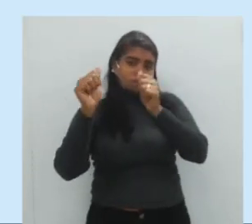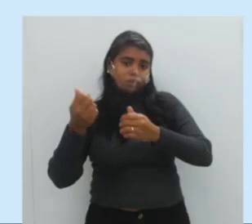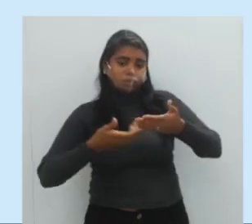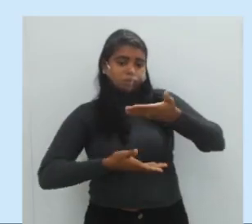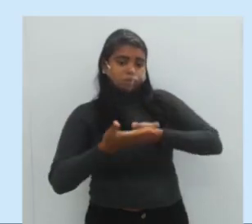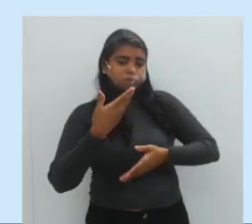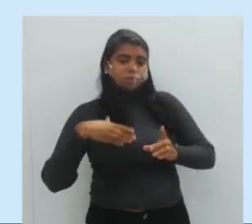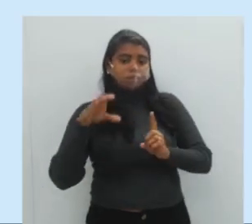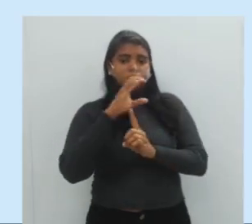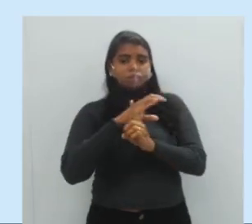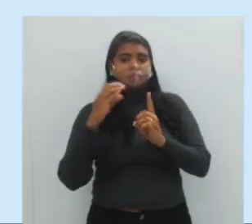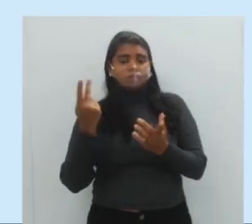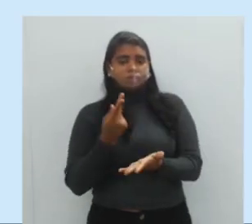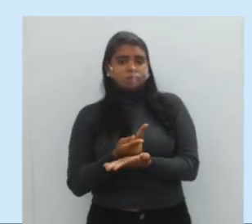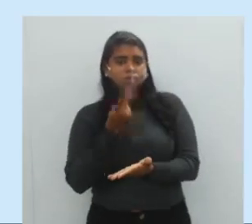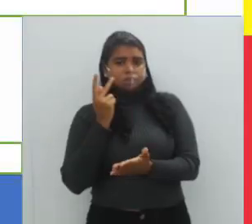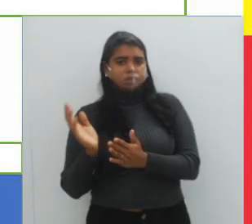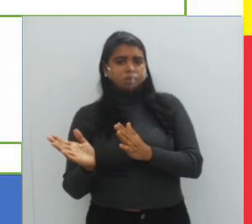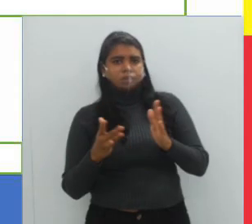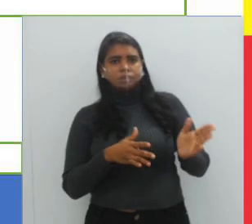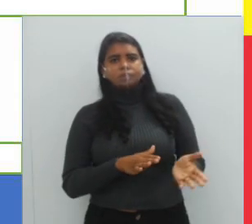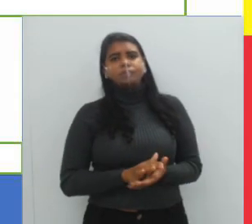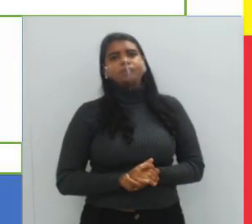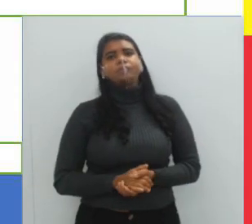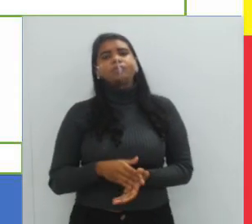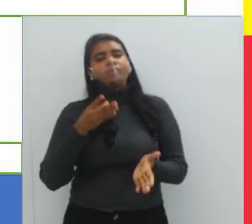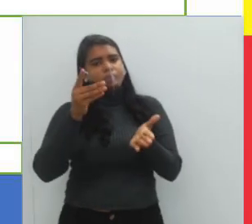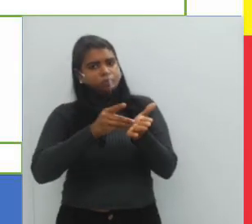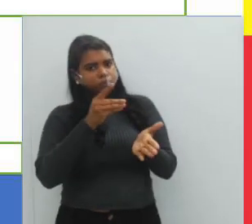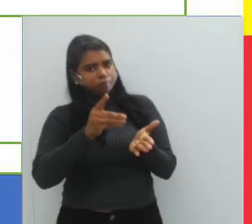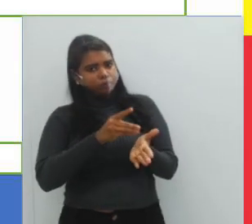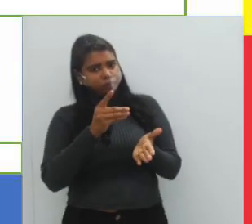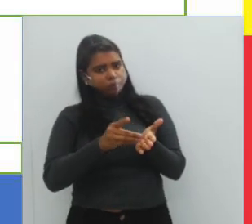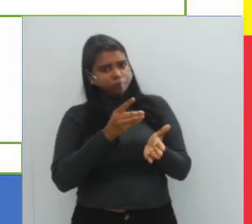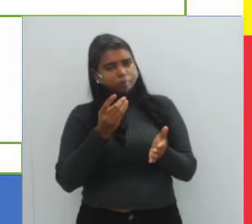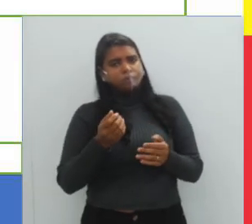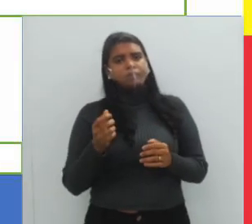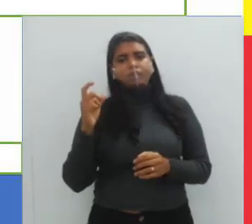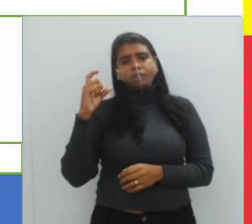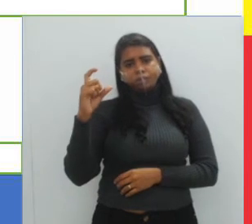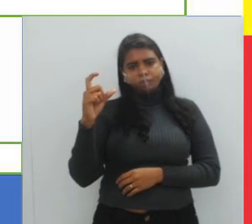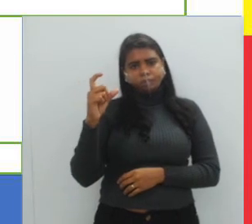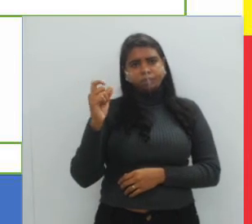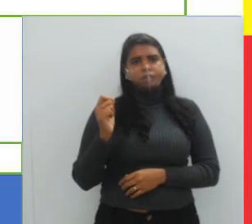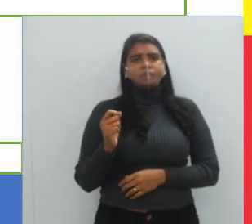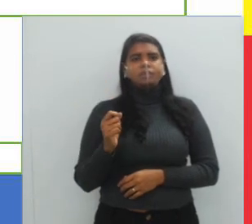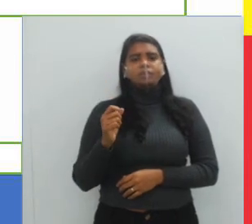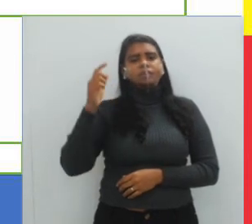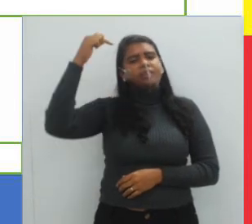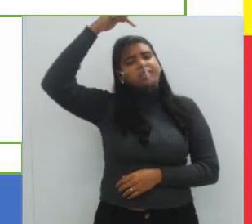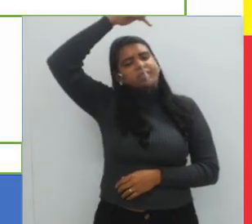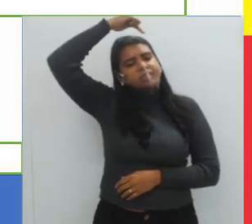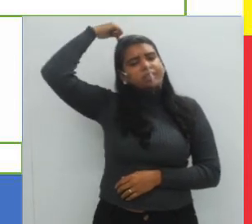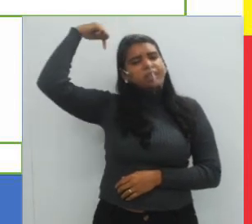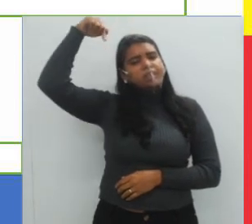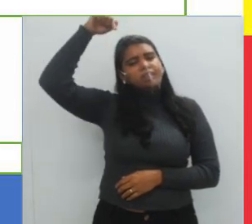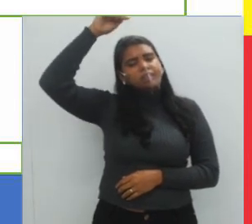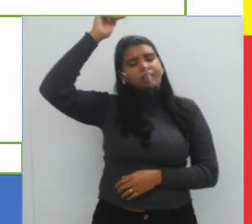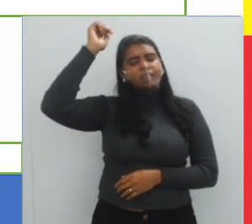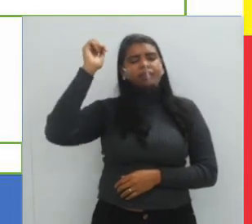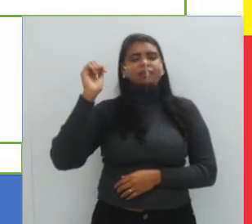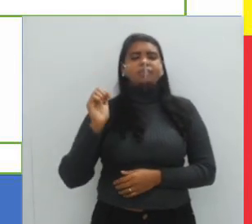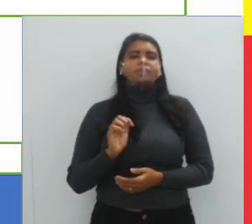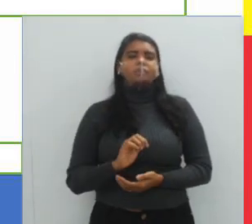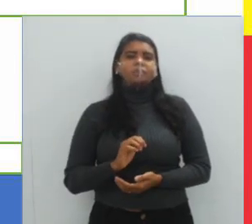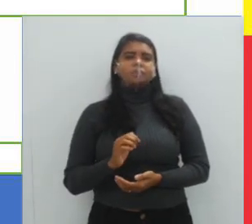os deuses. Vamos em frente. Segundo o dicionário Aurélio, a palavra sagrado, vejam só, estou